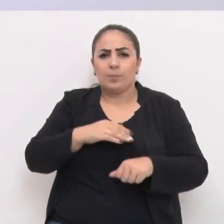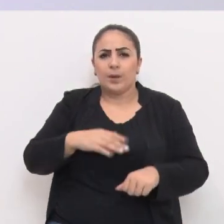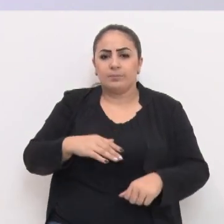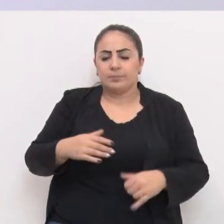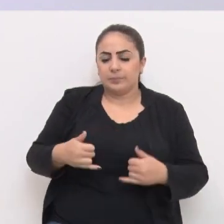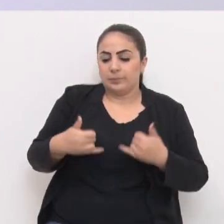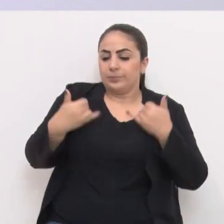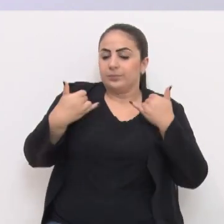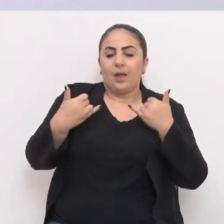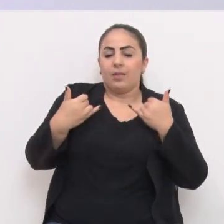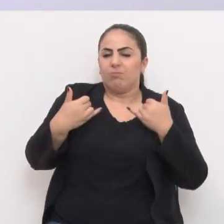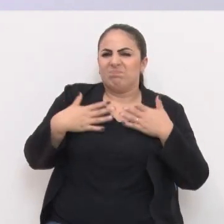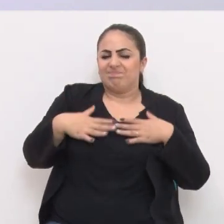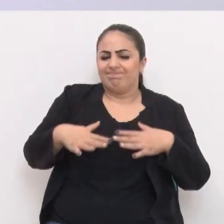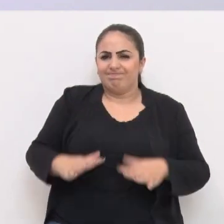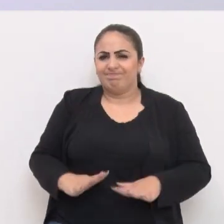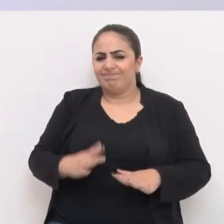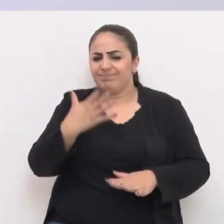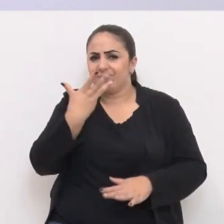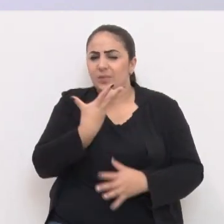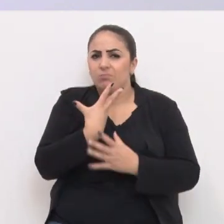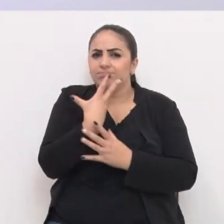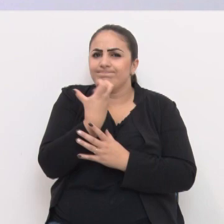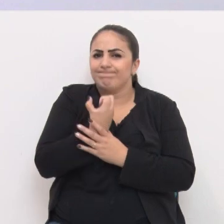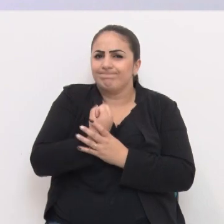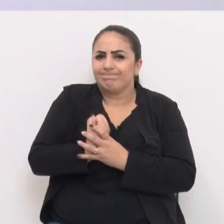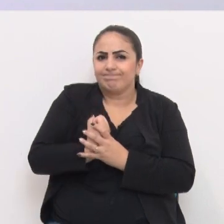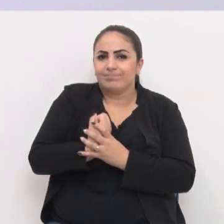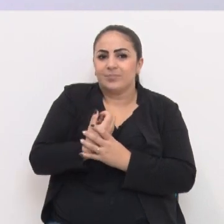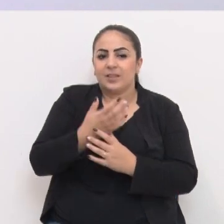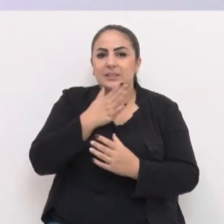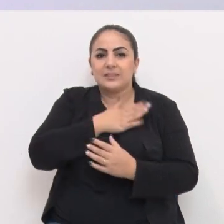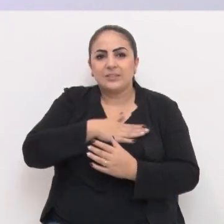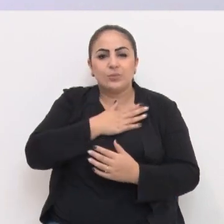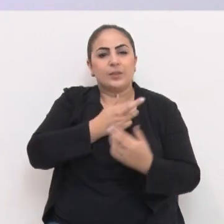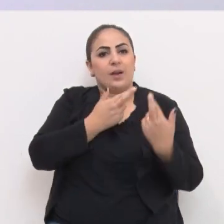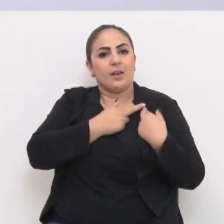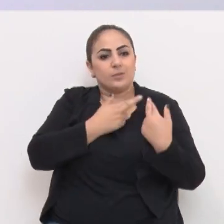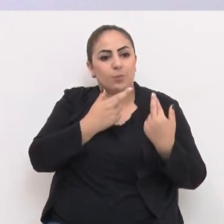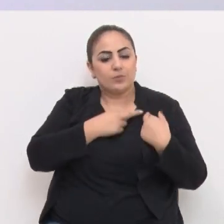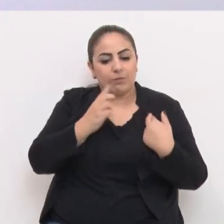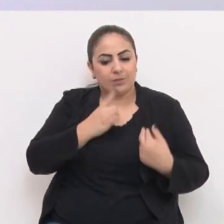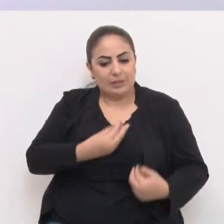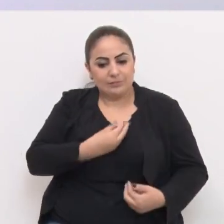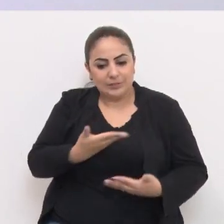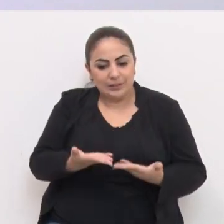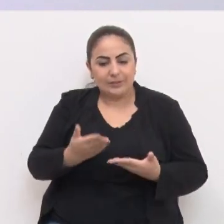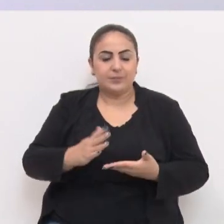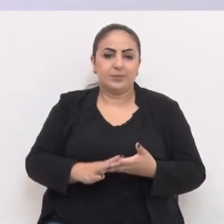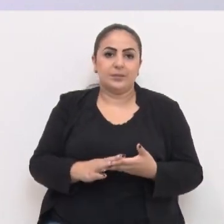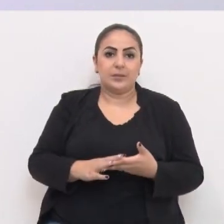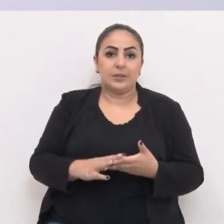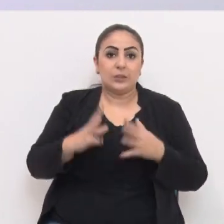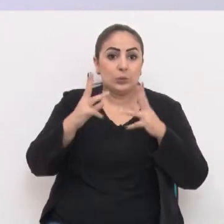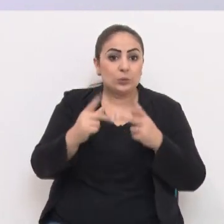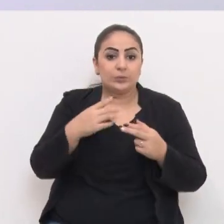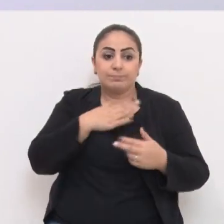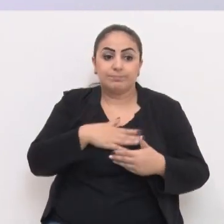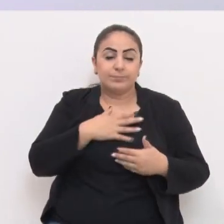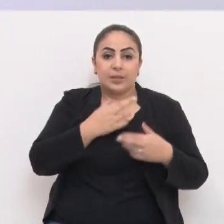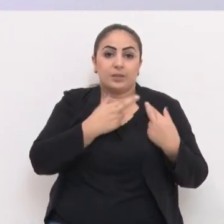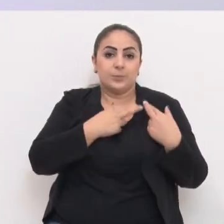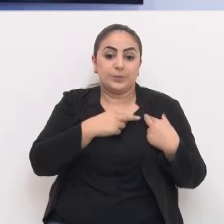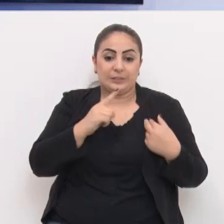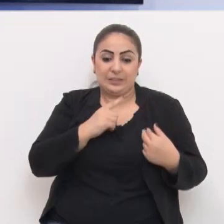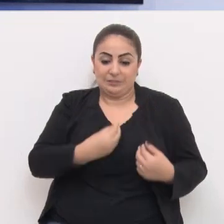baixa, porque eles se sentem responsáveis por estar, né, apenas eles totalmente responsáveis por